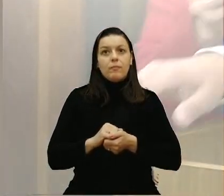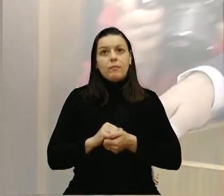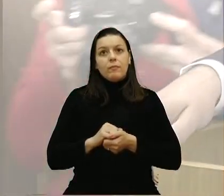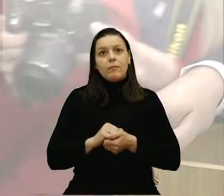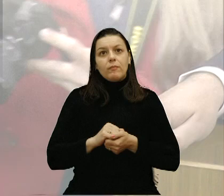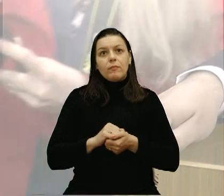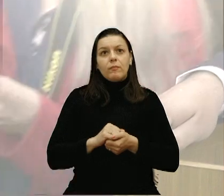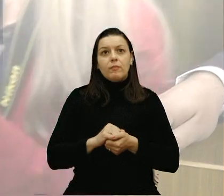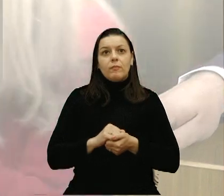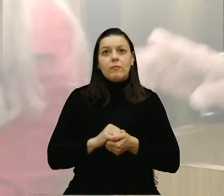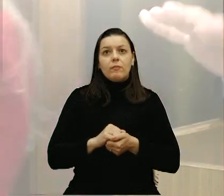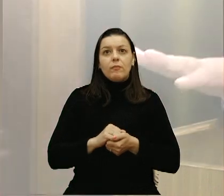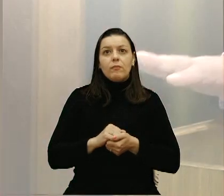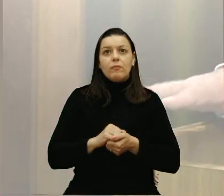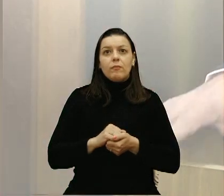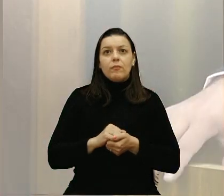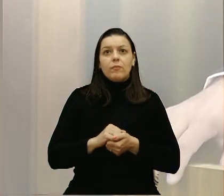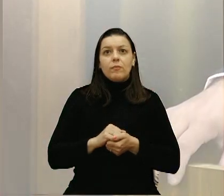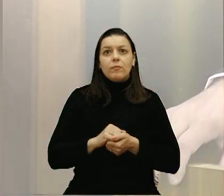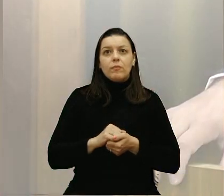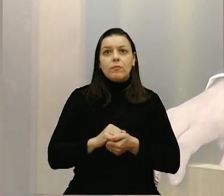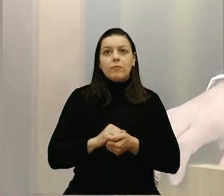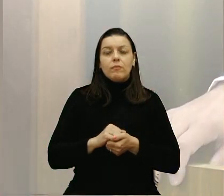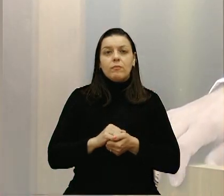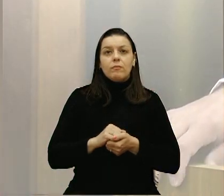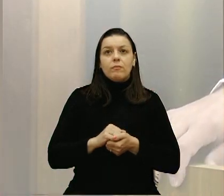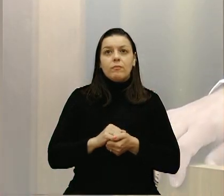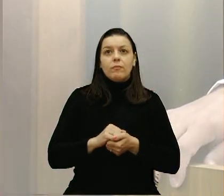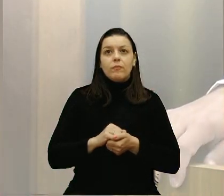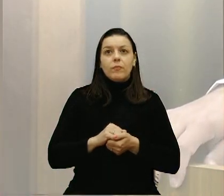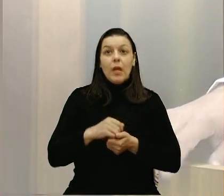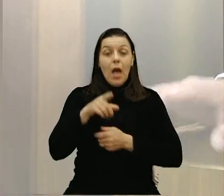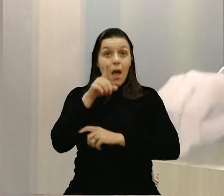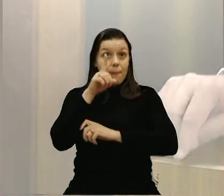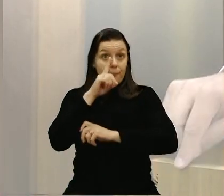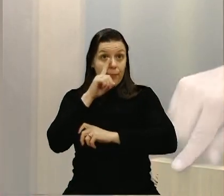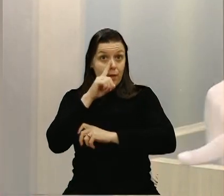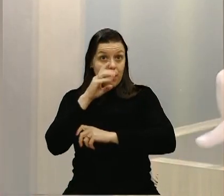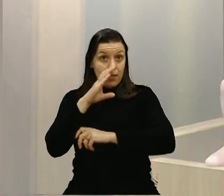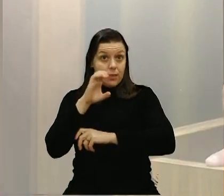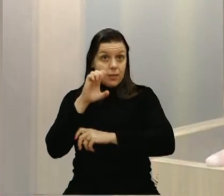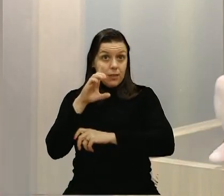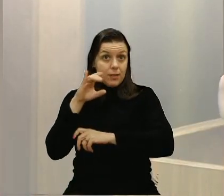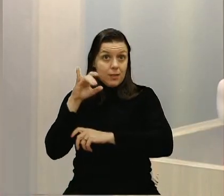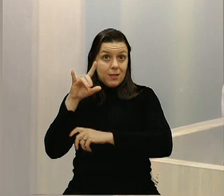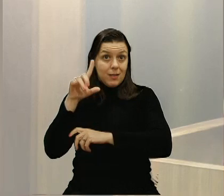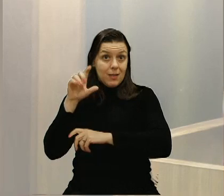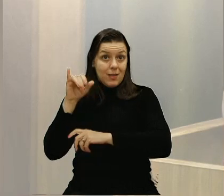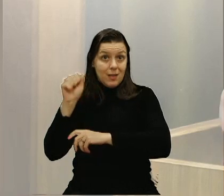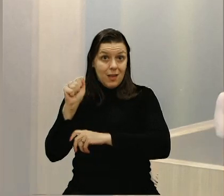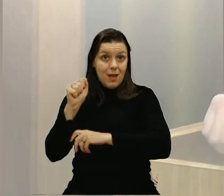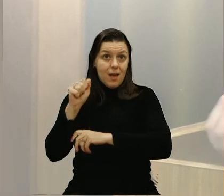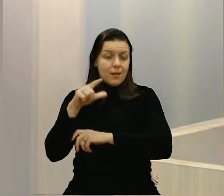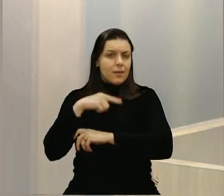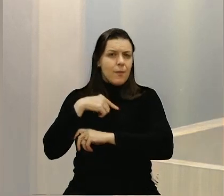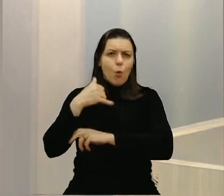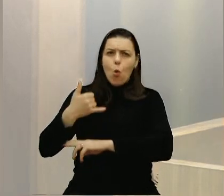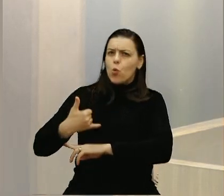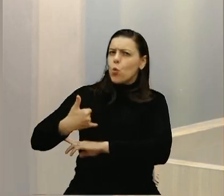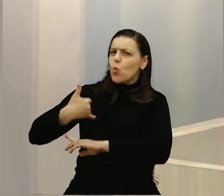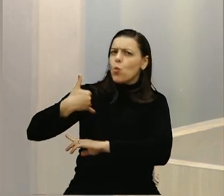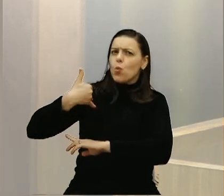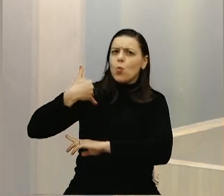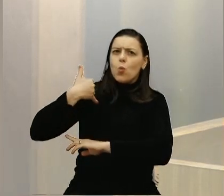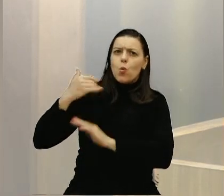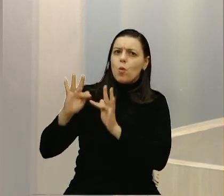né? A maternidade para a mãe Cecília sempre foi um dos maiores orgulhos, que dedicou a